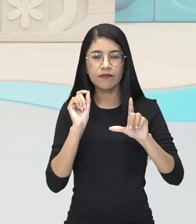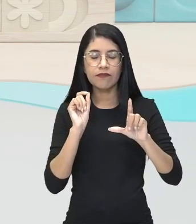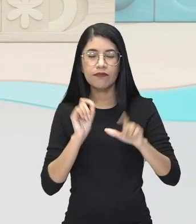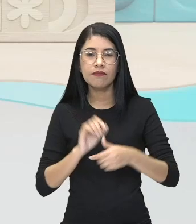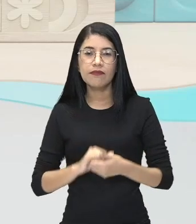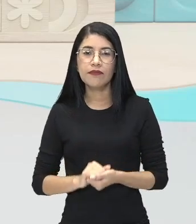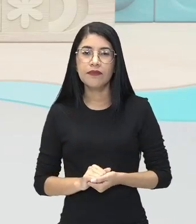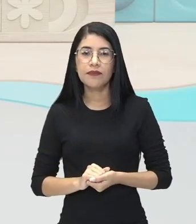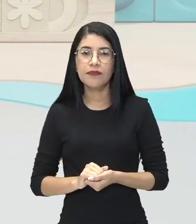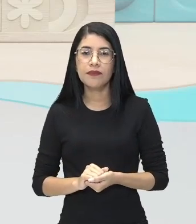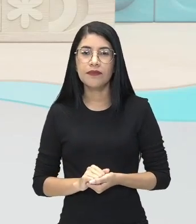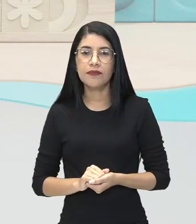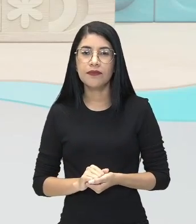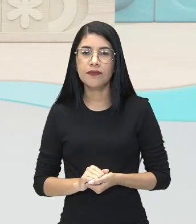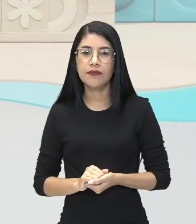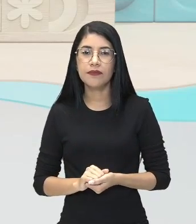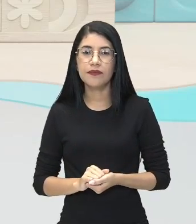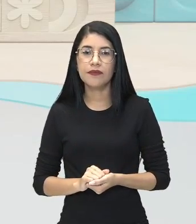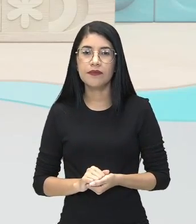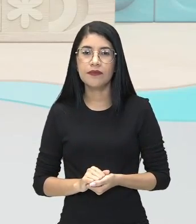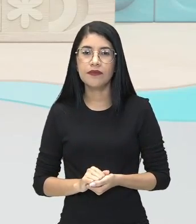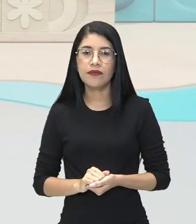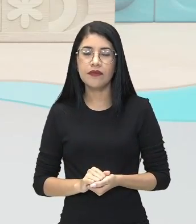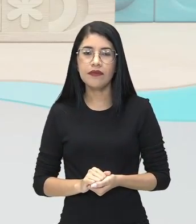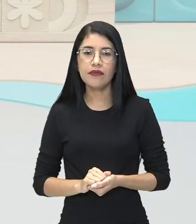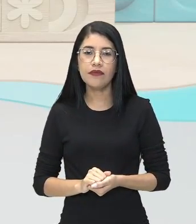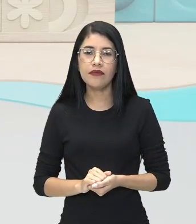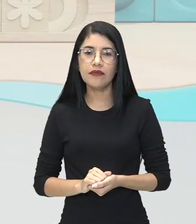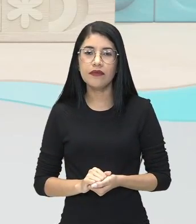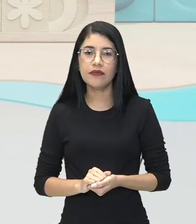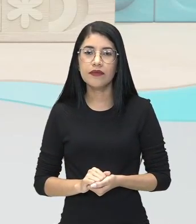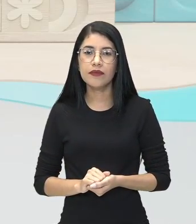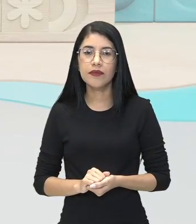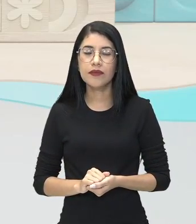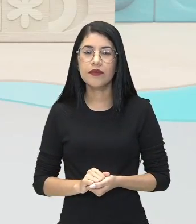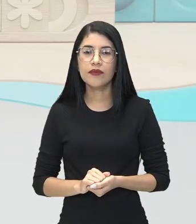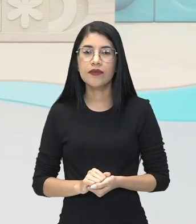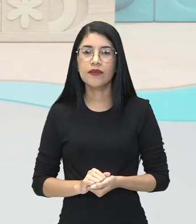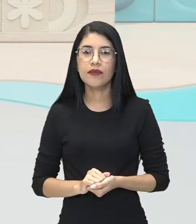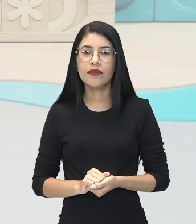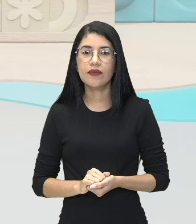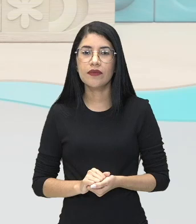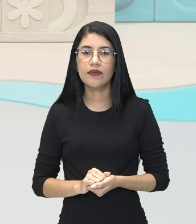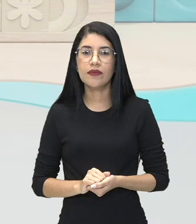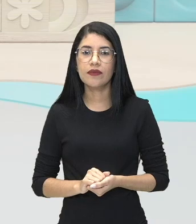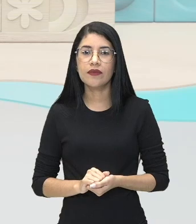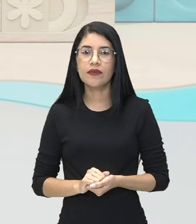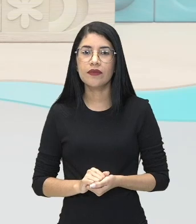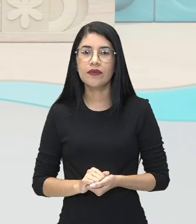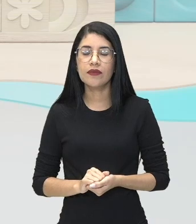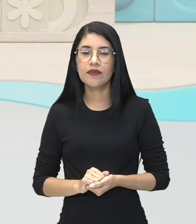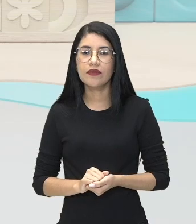para vocês. Acho que não vai dar. Mas aqui nessa